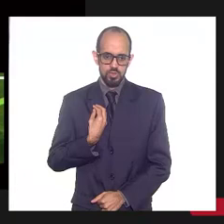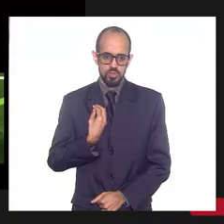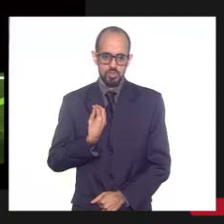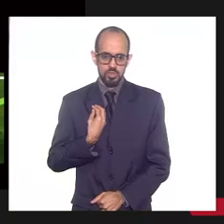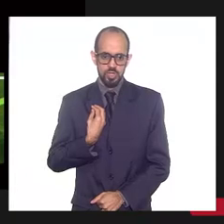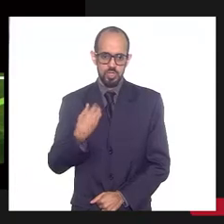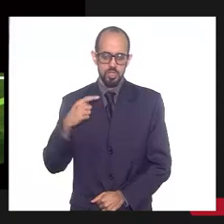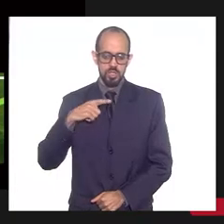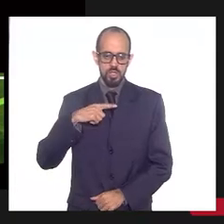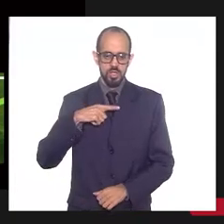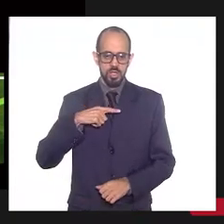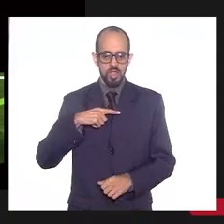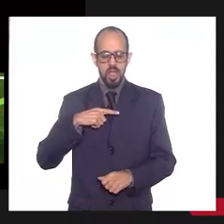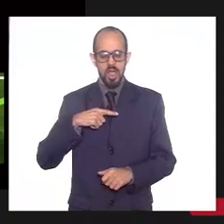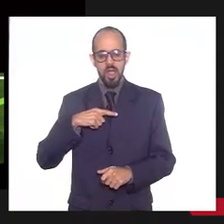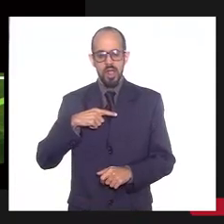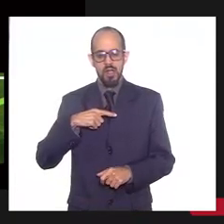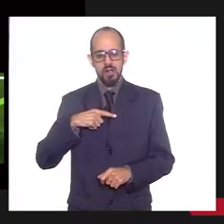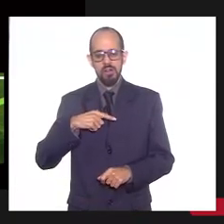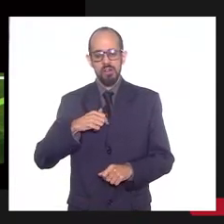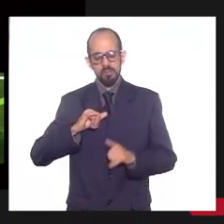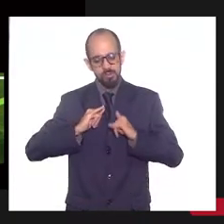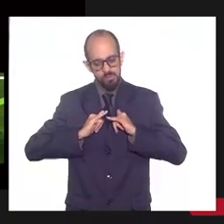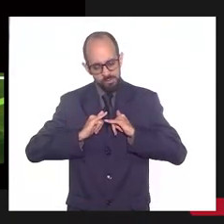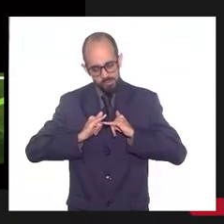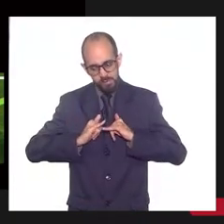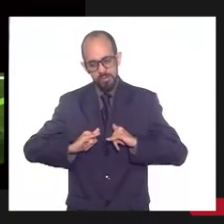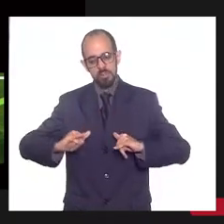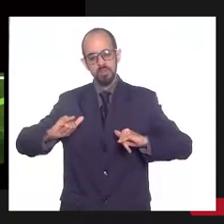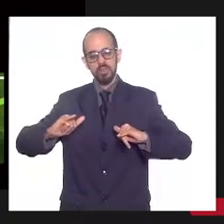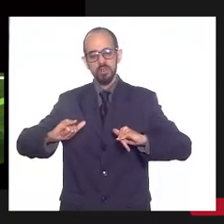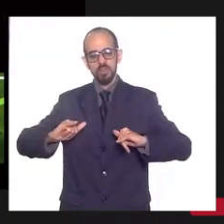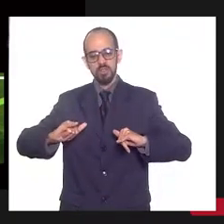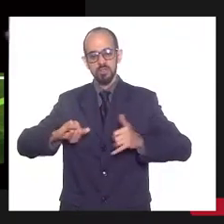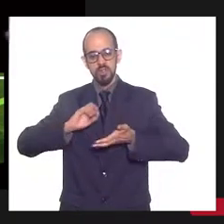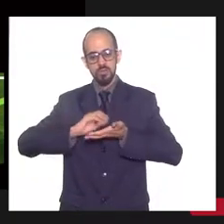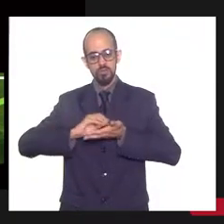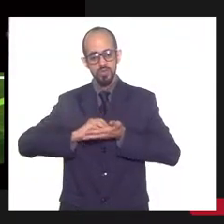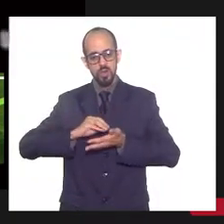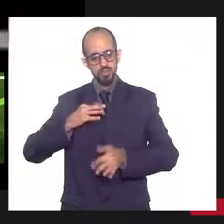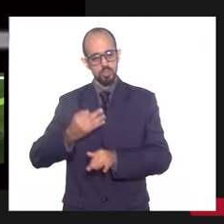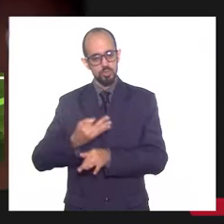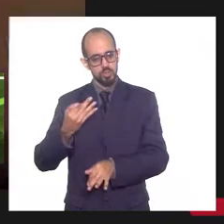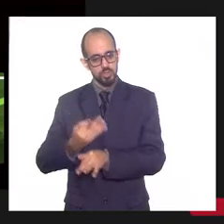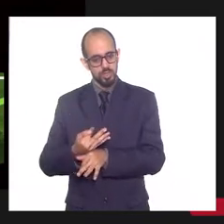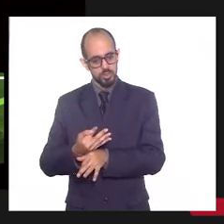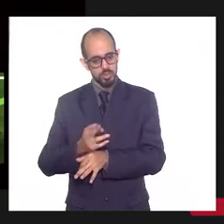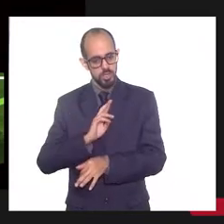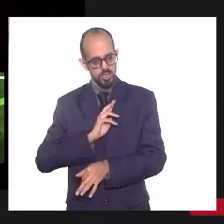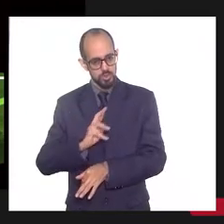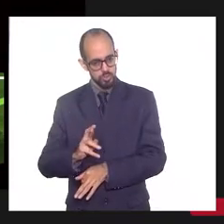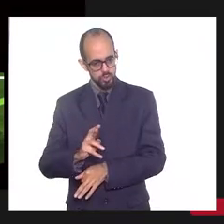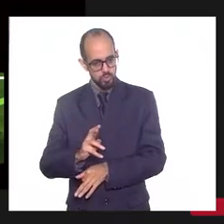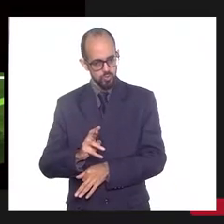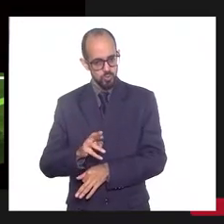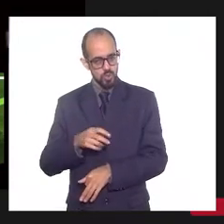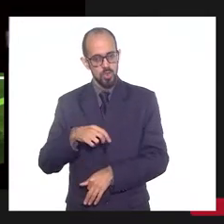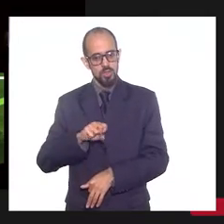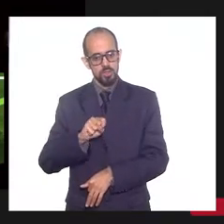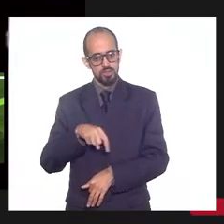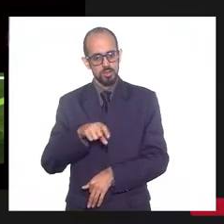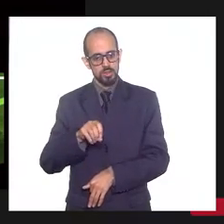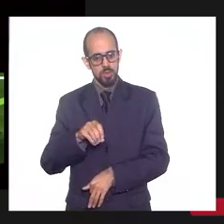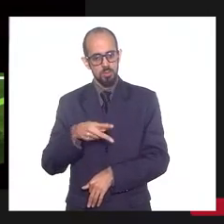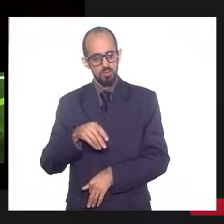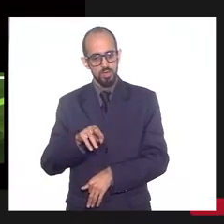tem feito também algumas denúncias com relação à intolerância religiosa estivermos lá em São Pedro da Aldeia